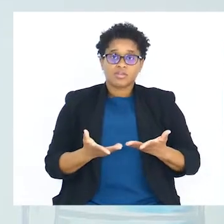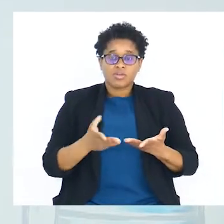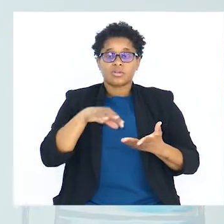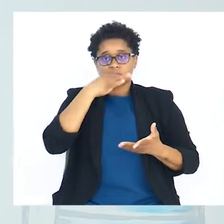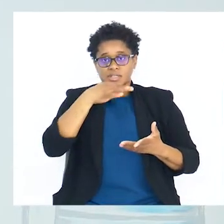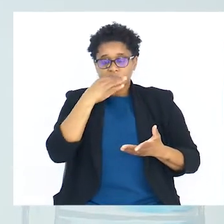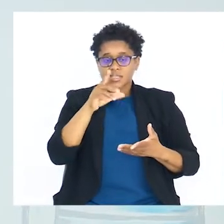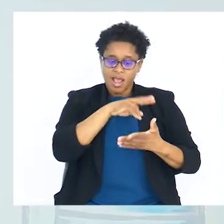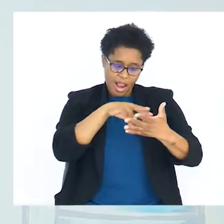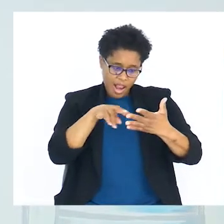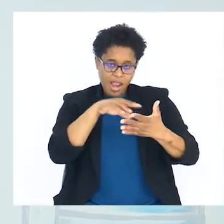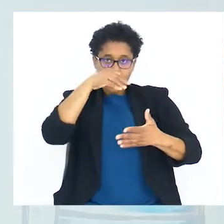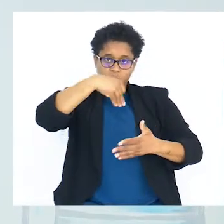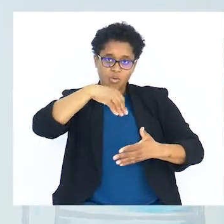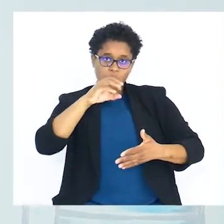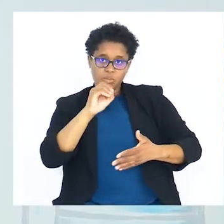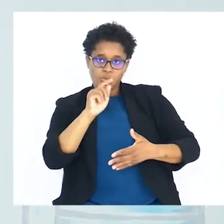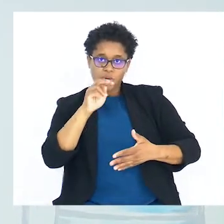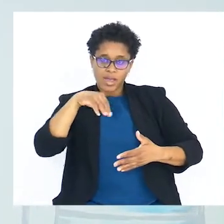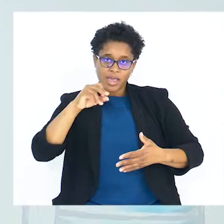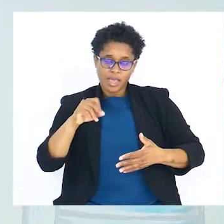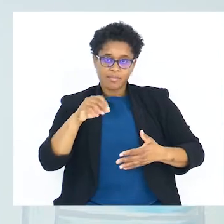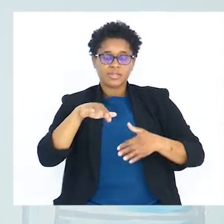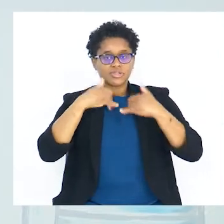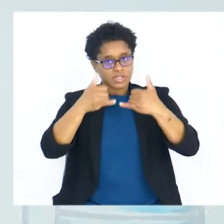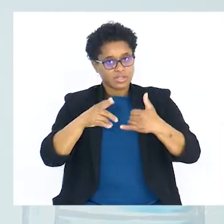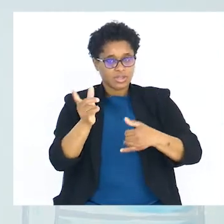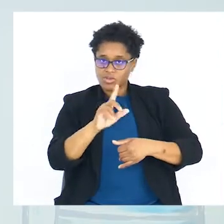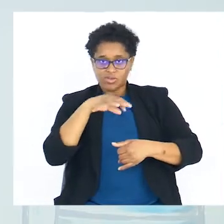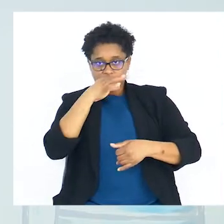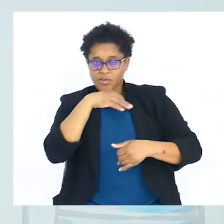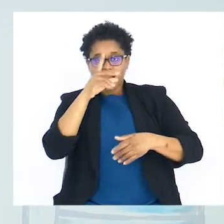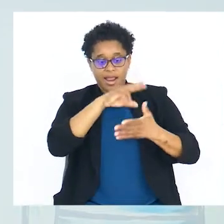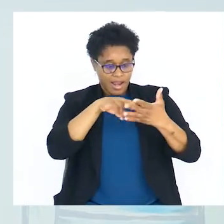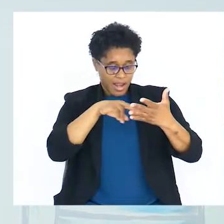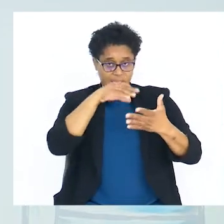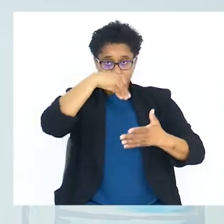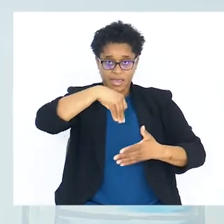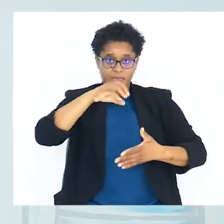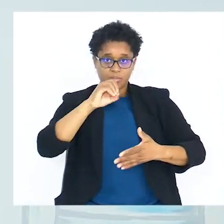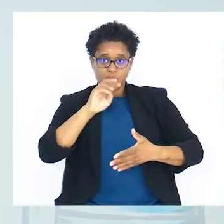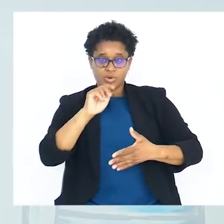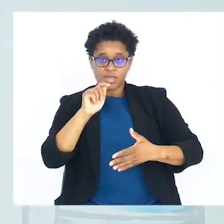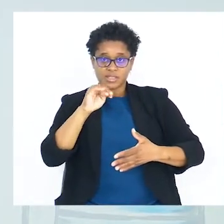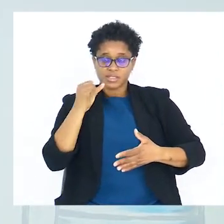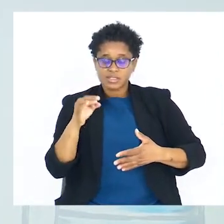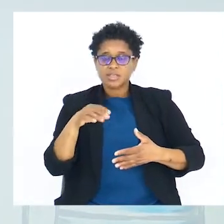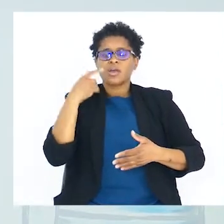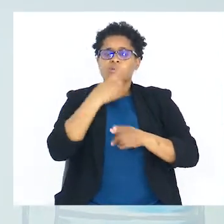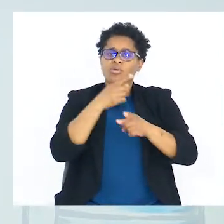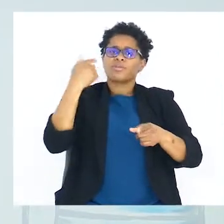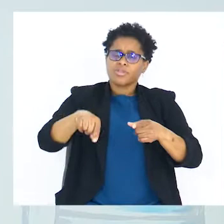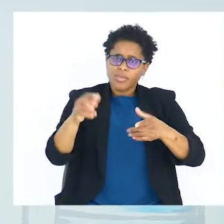se diz, lê o poema seguinte, não se diz, lê a poesia. Porque a poesia existe no poema. A